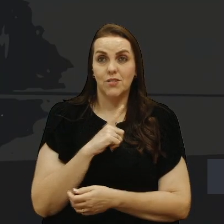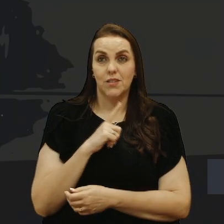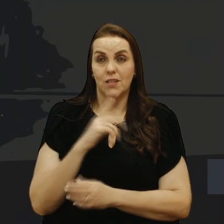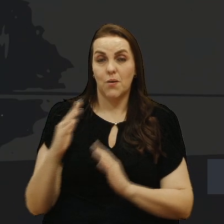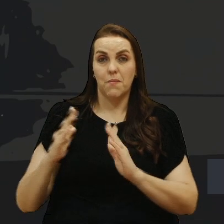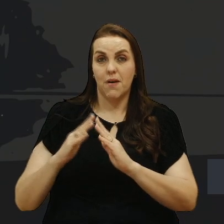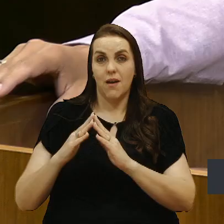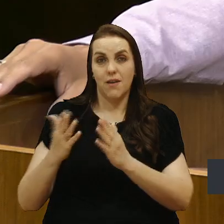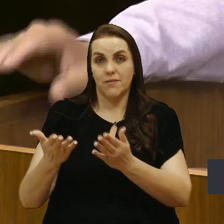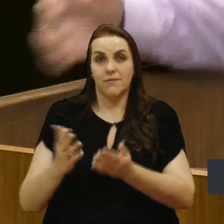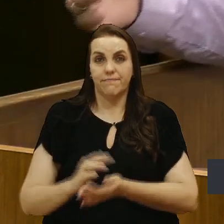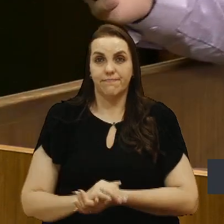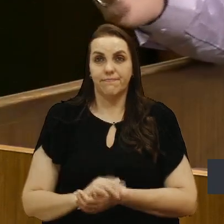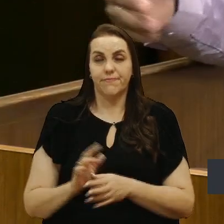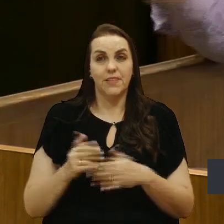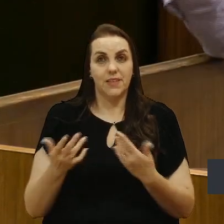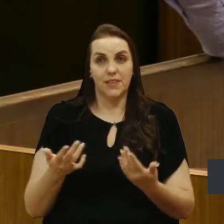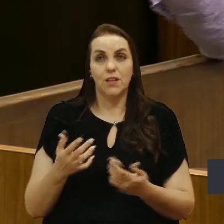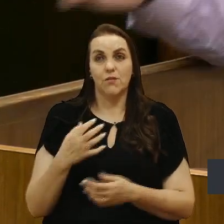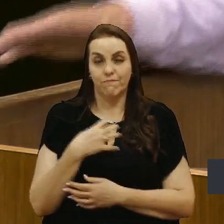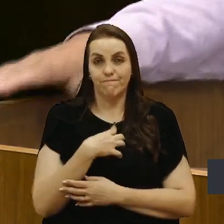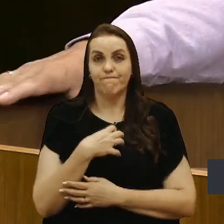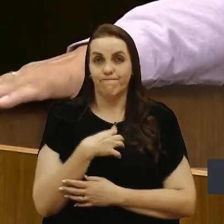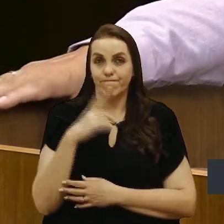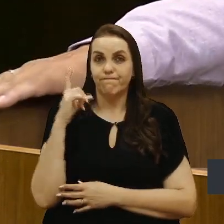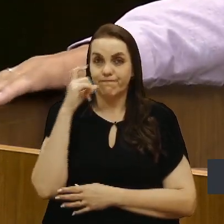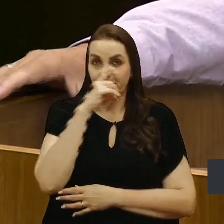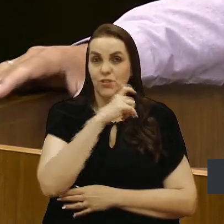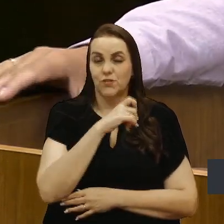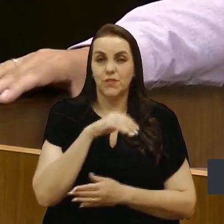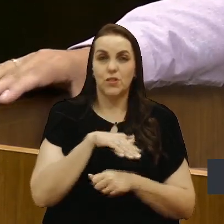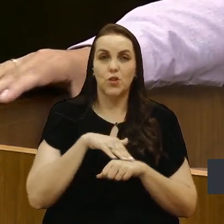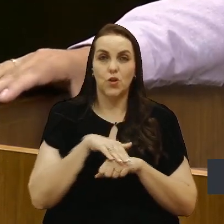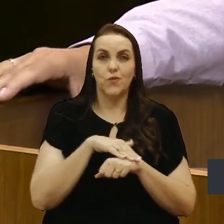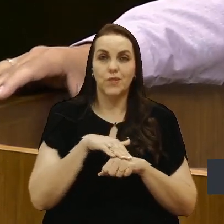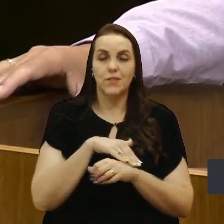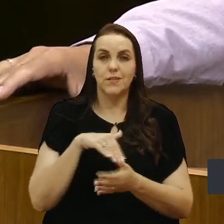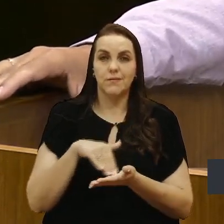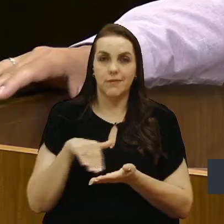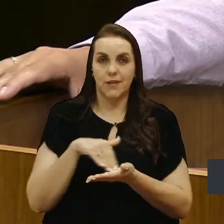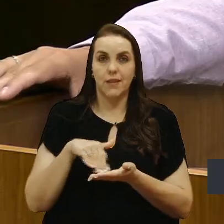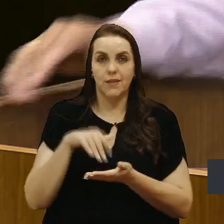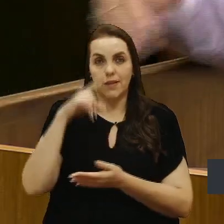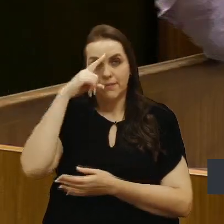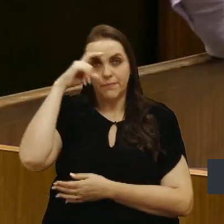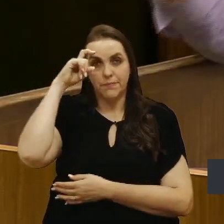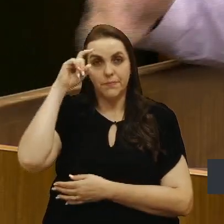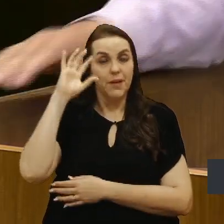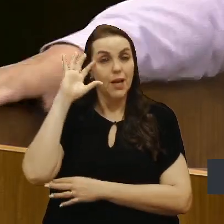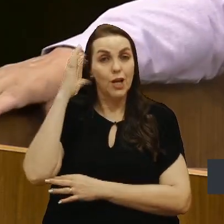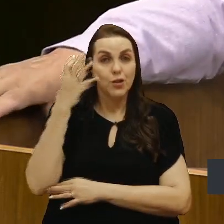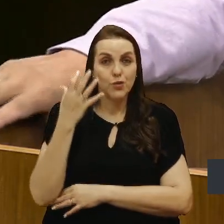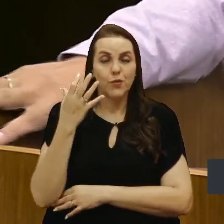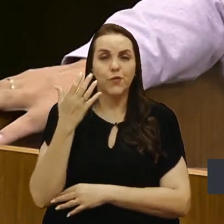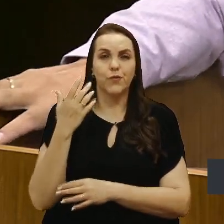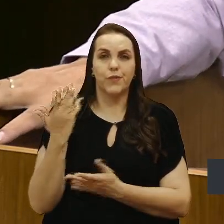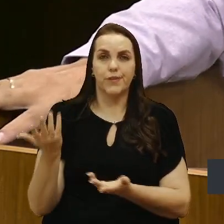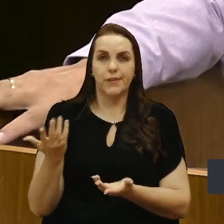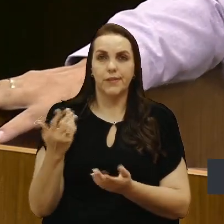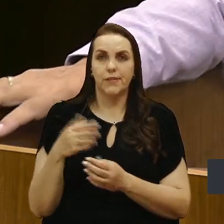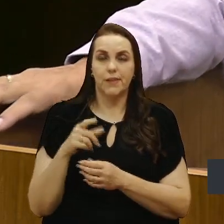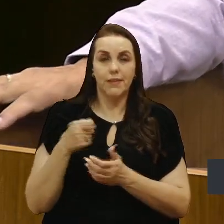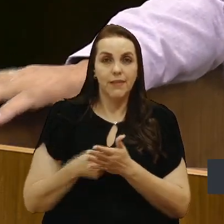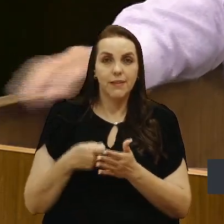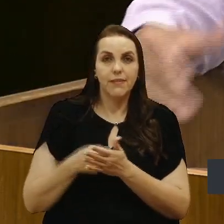moradia. Então, é uma situação bem difícil. Falei com o secretário para a gente tentar resolver essa situação, para a gente tentar